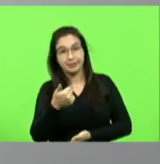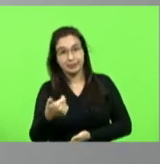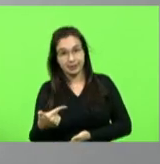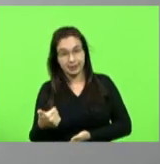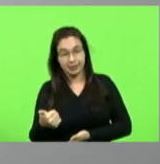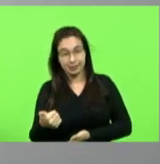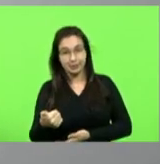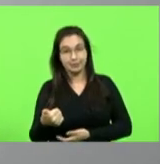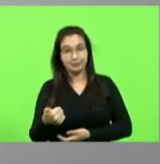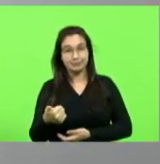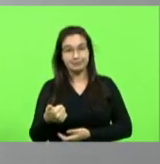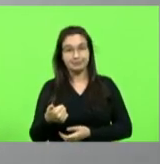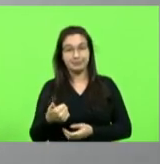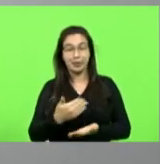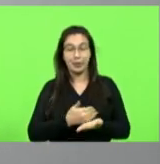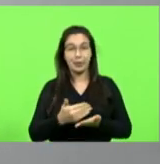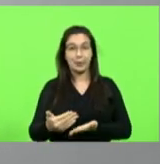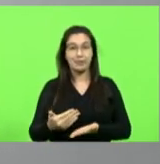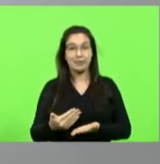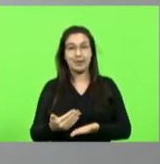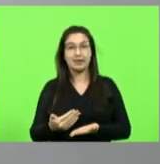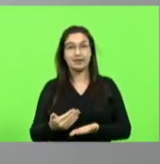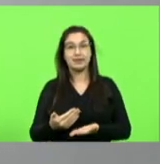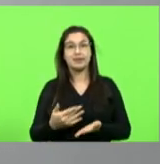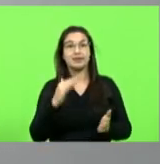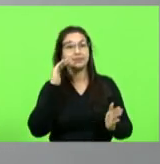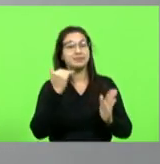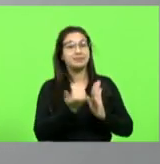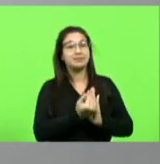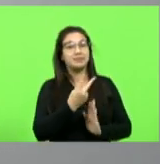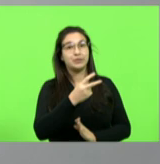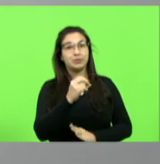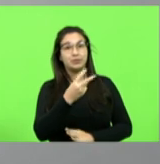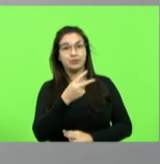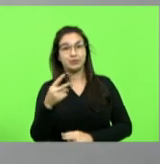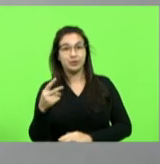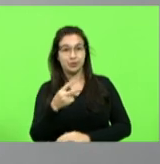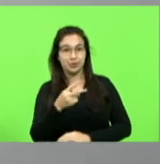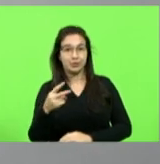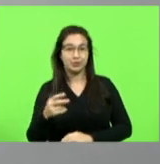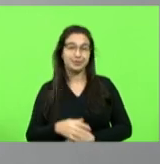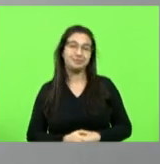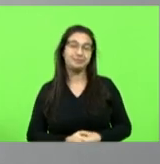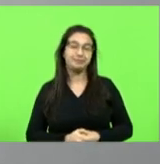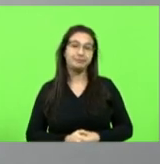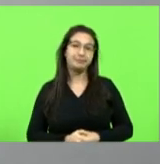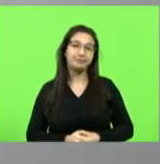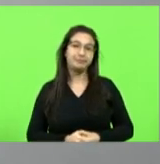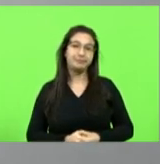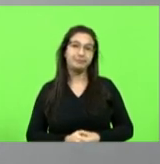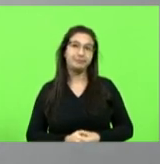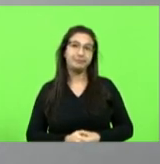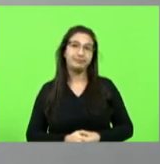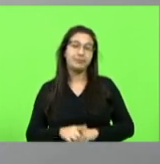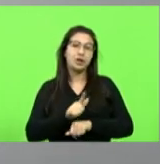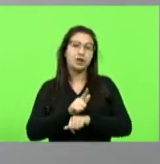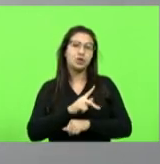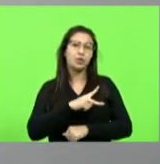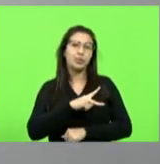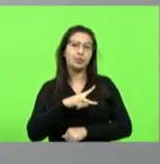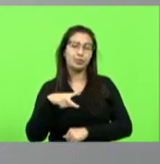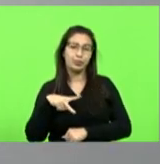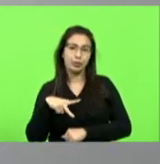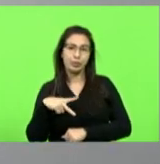a partir de 2022. Além dos gestores públicos, nós também fizemos um diálogo com